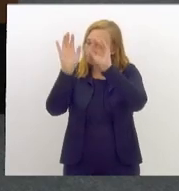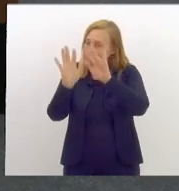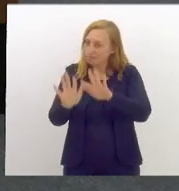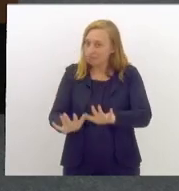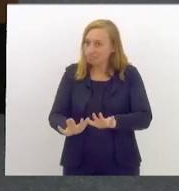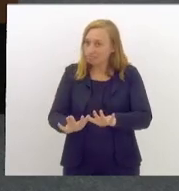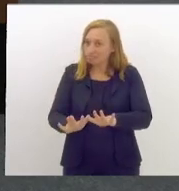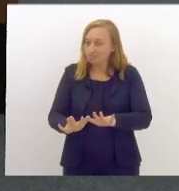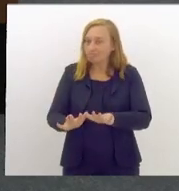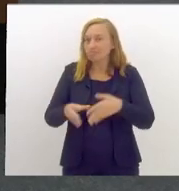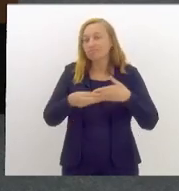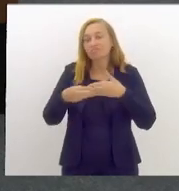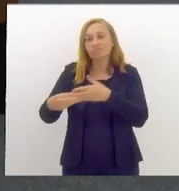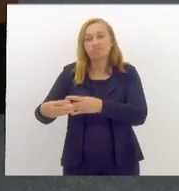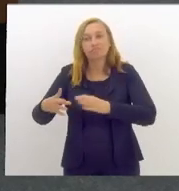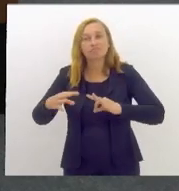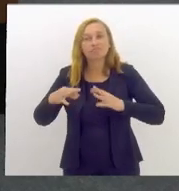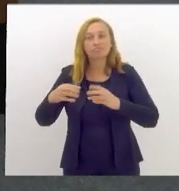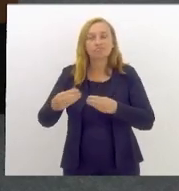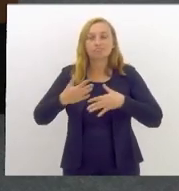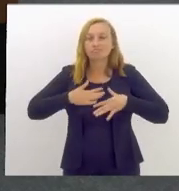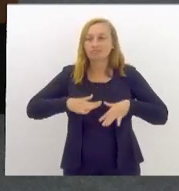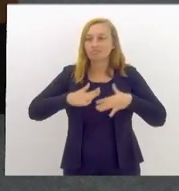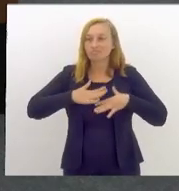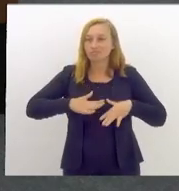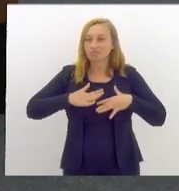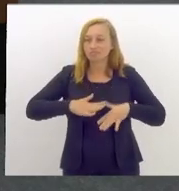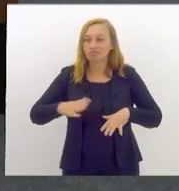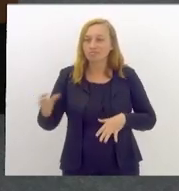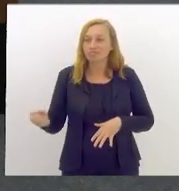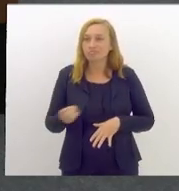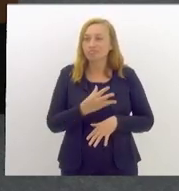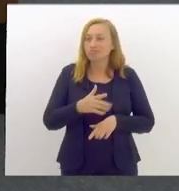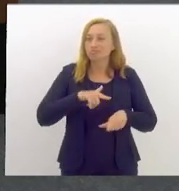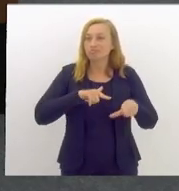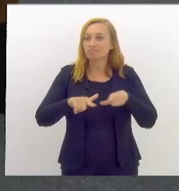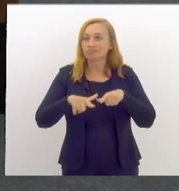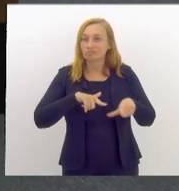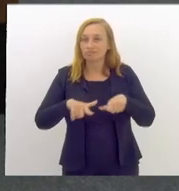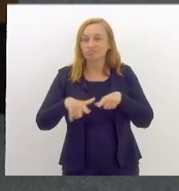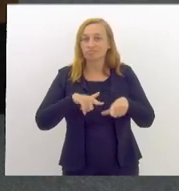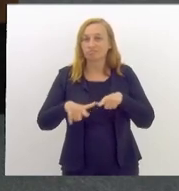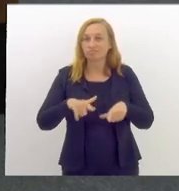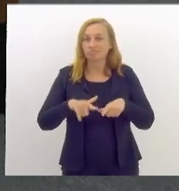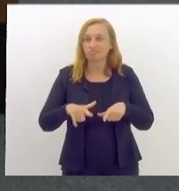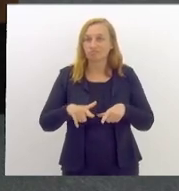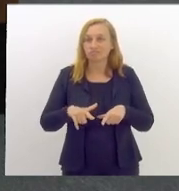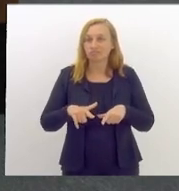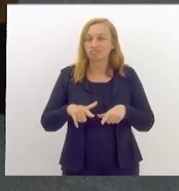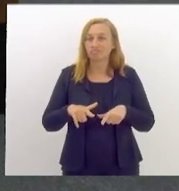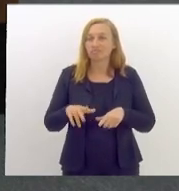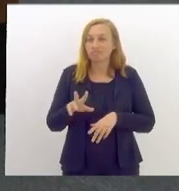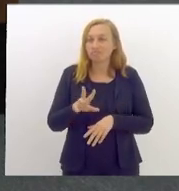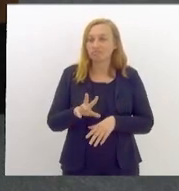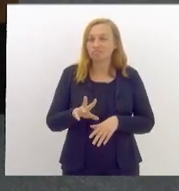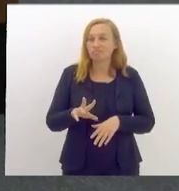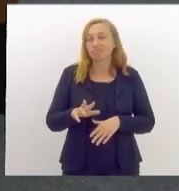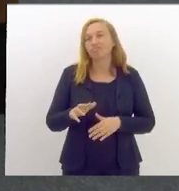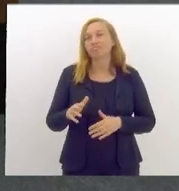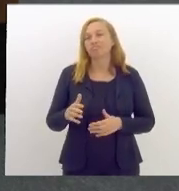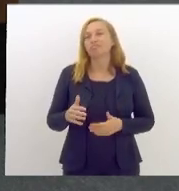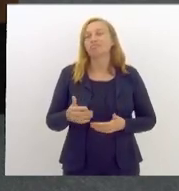que te conduza com muita tranquilidade ao novo ao novo posto que você está usando né